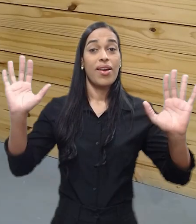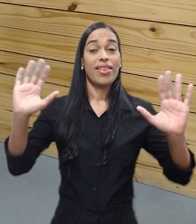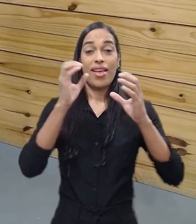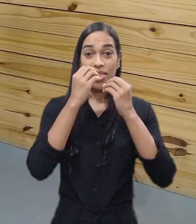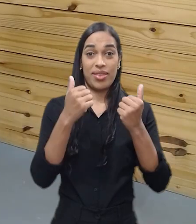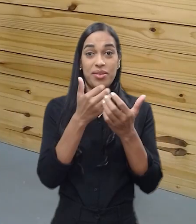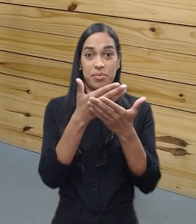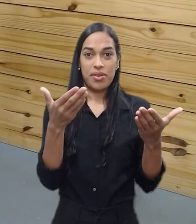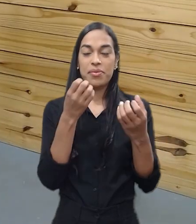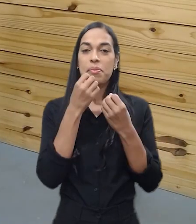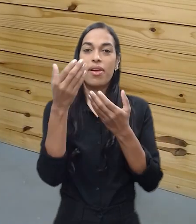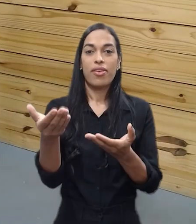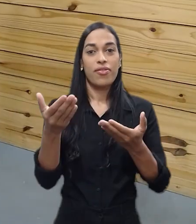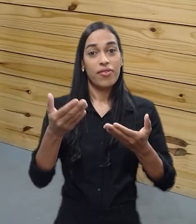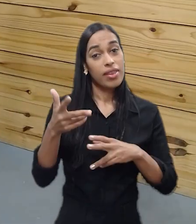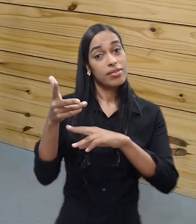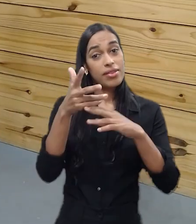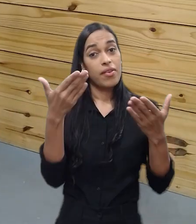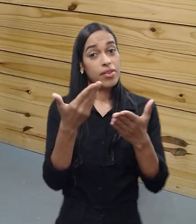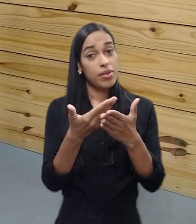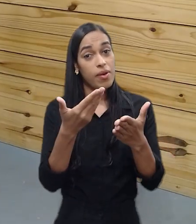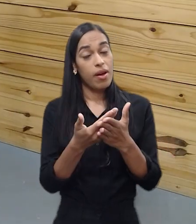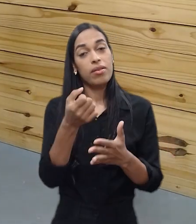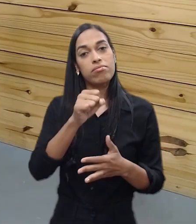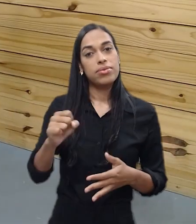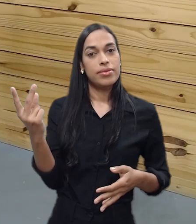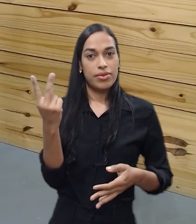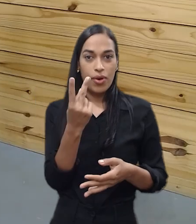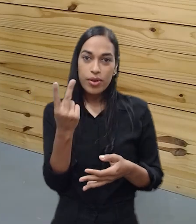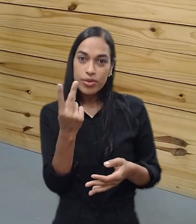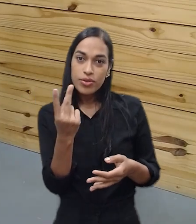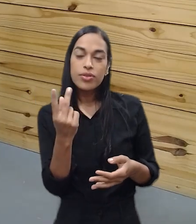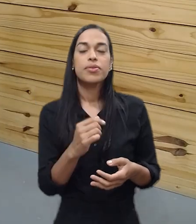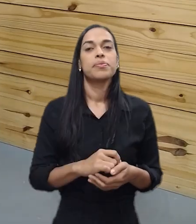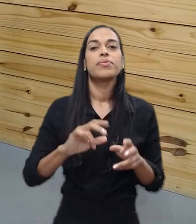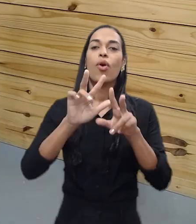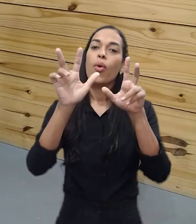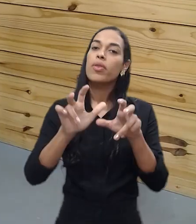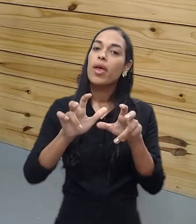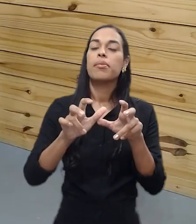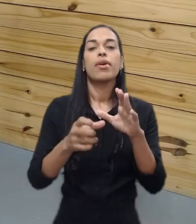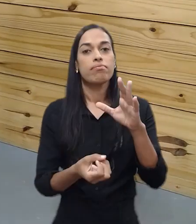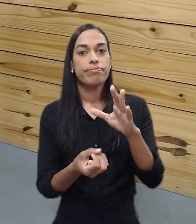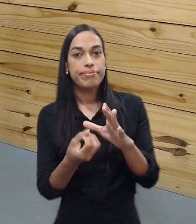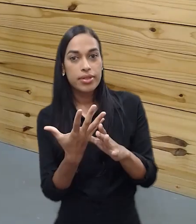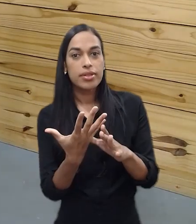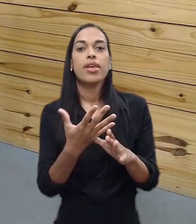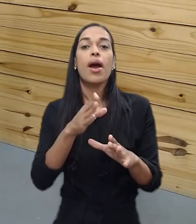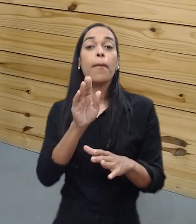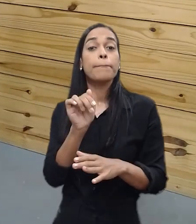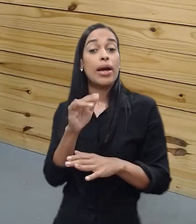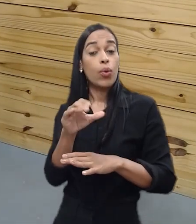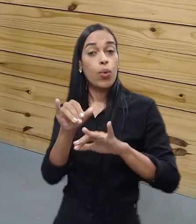Olá pessoal, sejam bem-vindos à videoaula da unidade 2, com o tema Criar um banco de dados Postgre